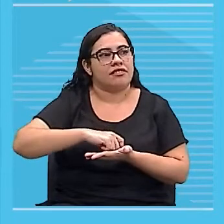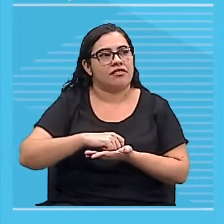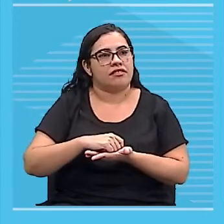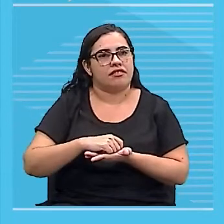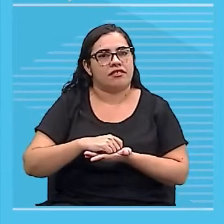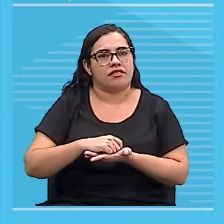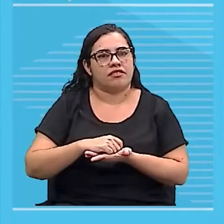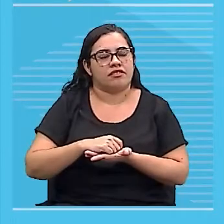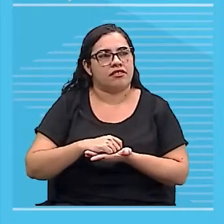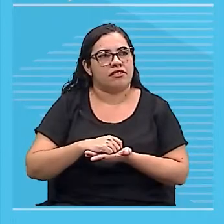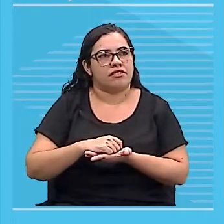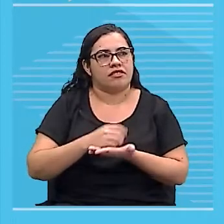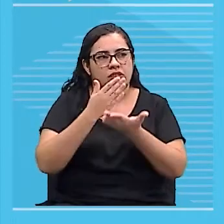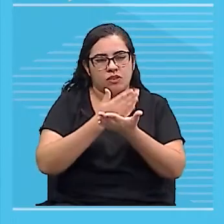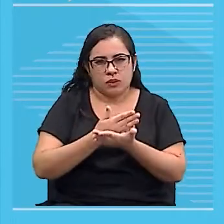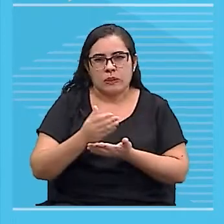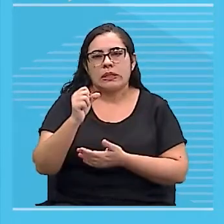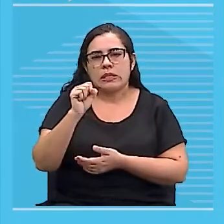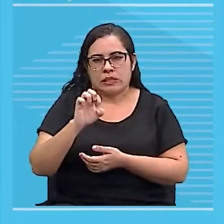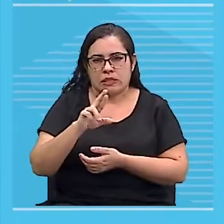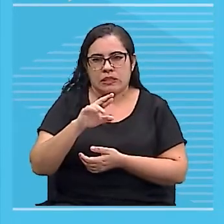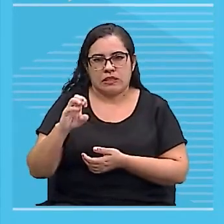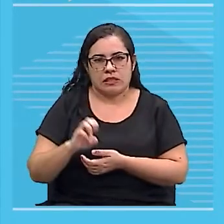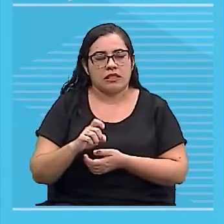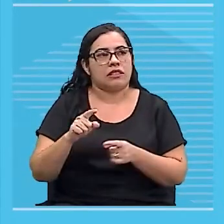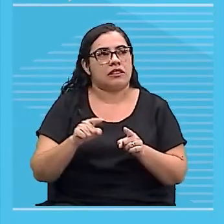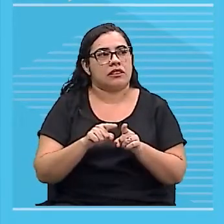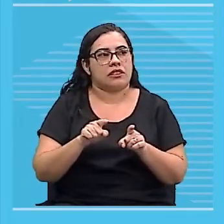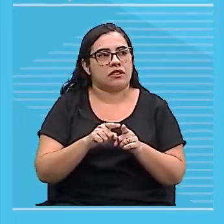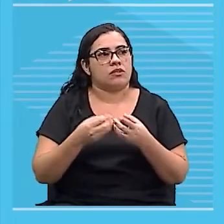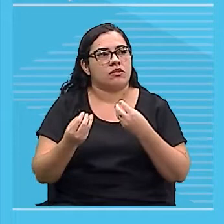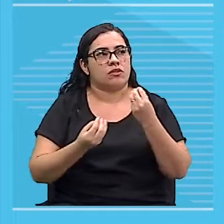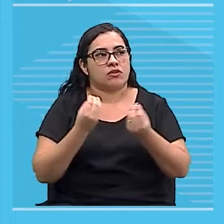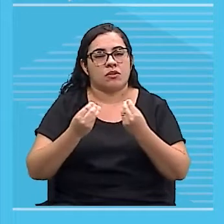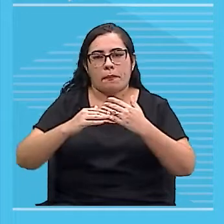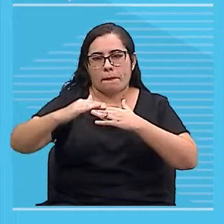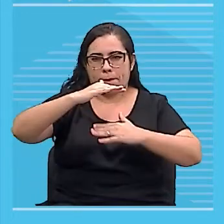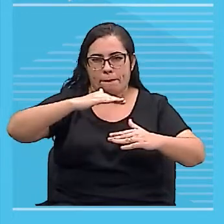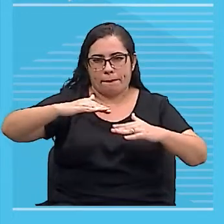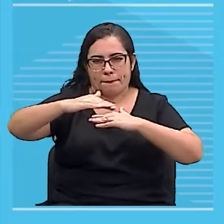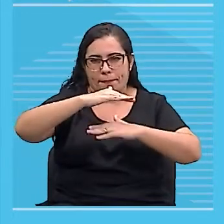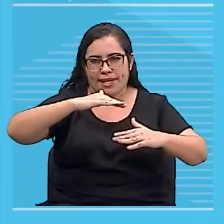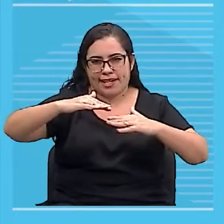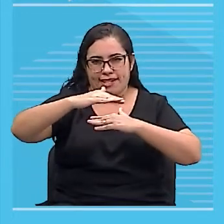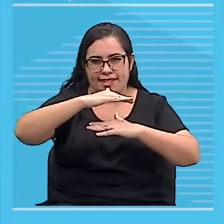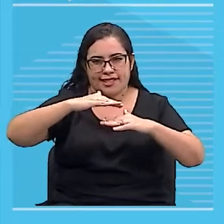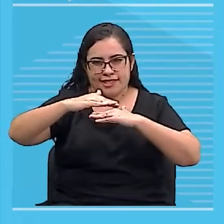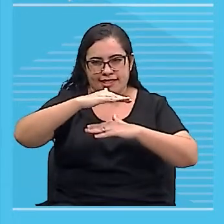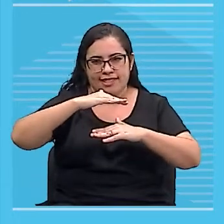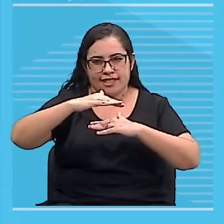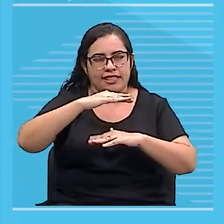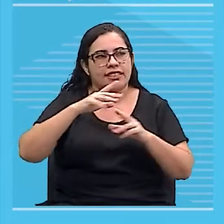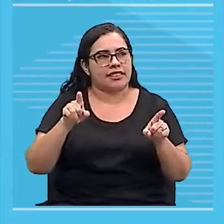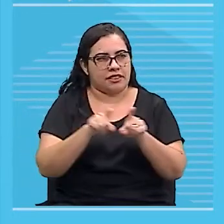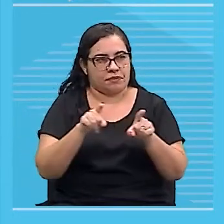terei. Lá nos capacitores, eu tinha associação em paralelo. Nos resistores eu